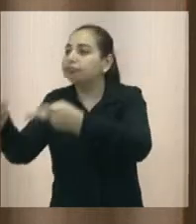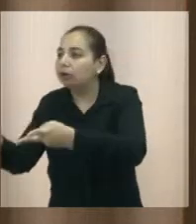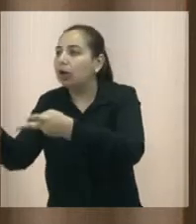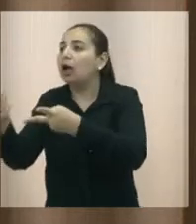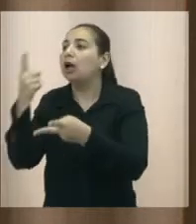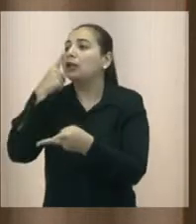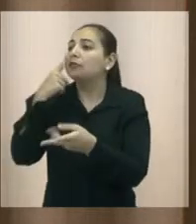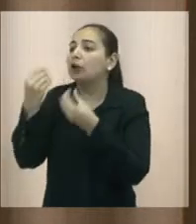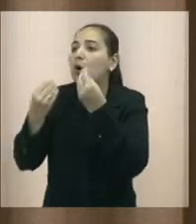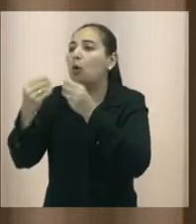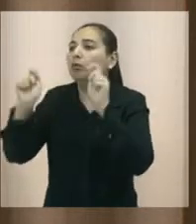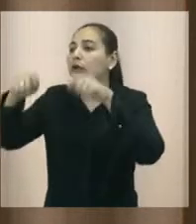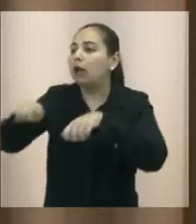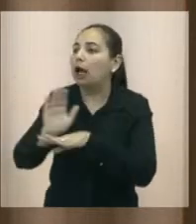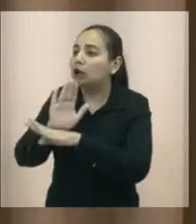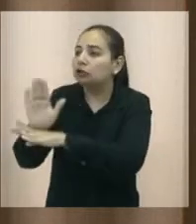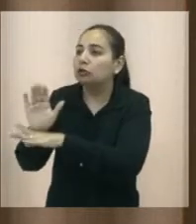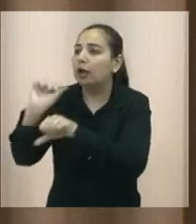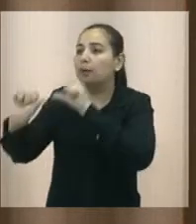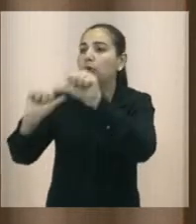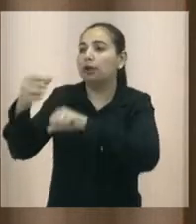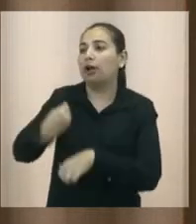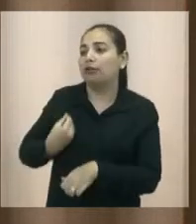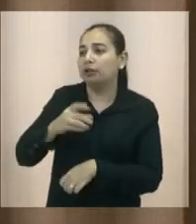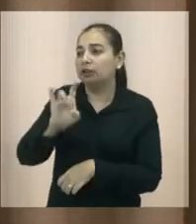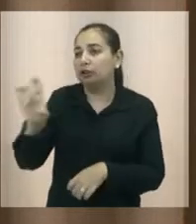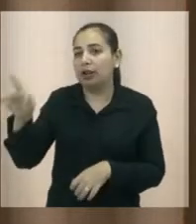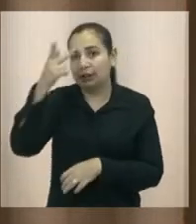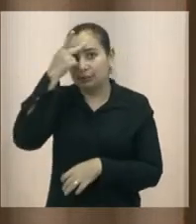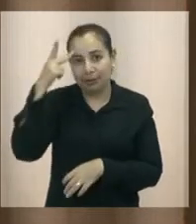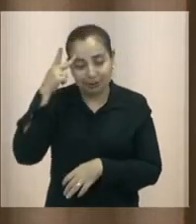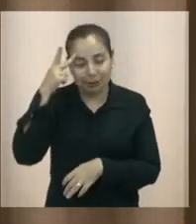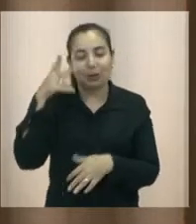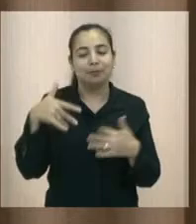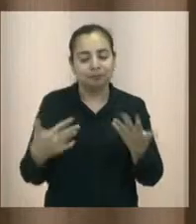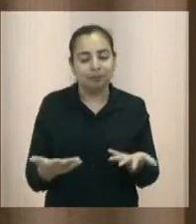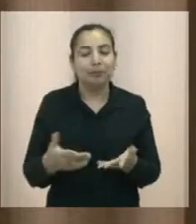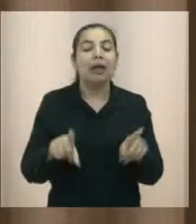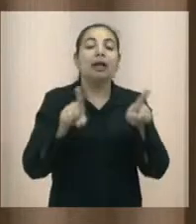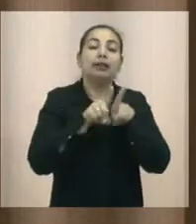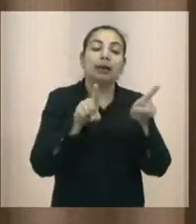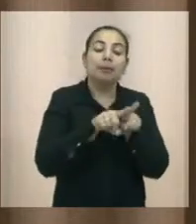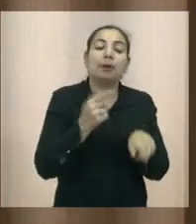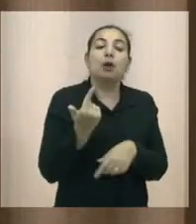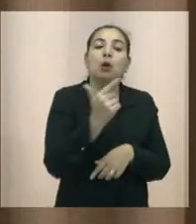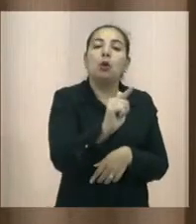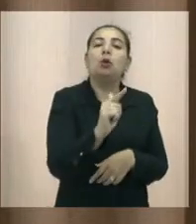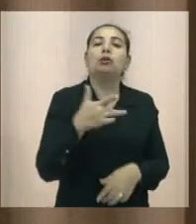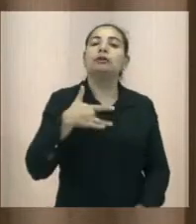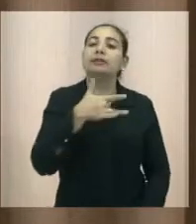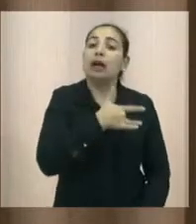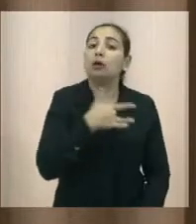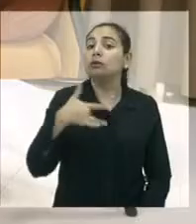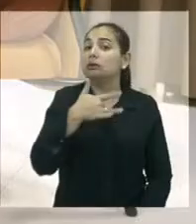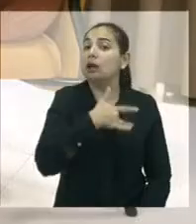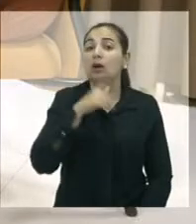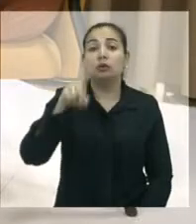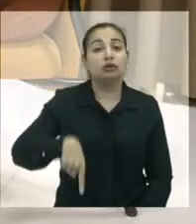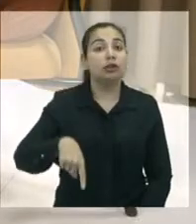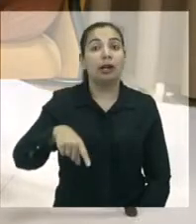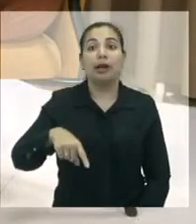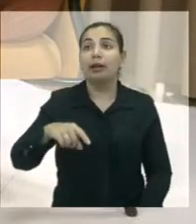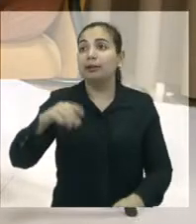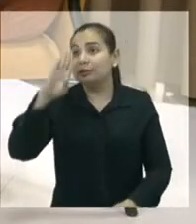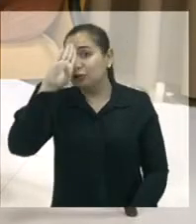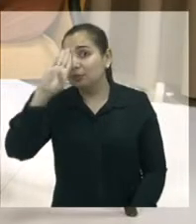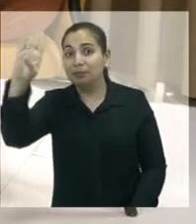vida delas. O núcleo de saúde, não preciso dizer que é direitos humanos também, né? Sim. Saúde fundamental para todos nós. Então, a gente conseguiu,